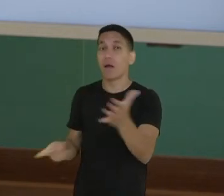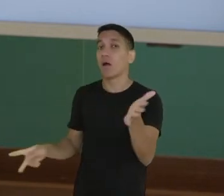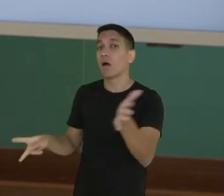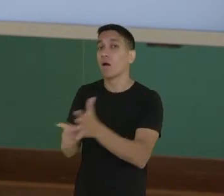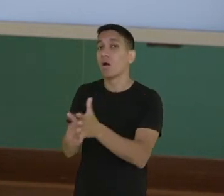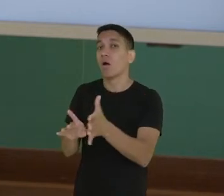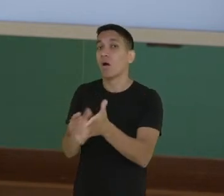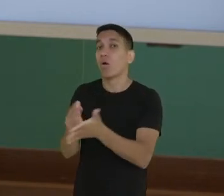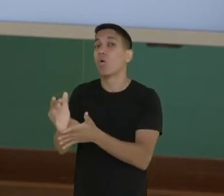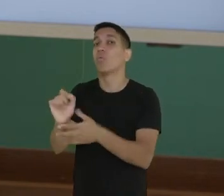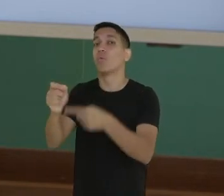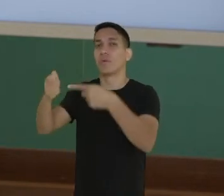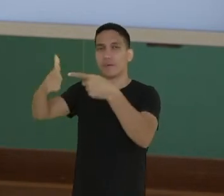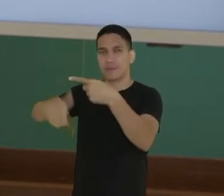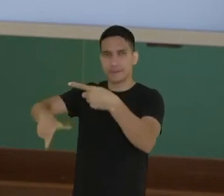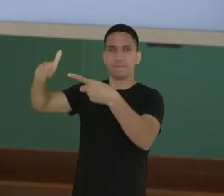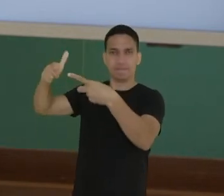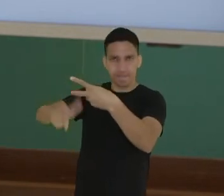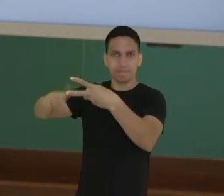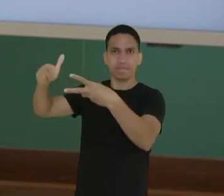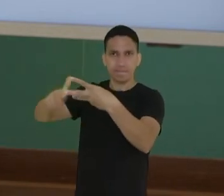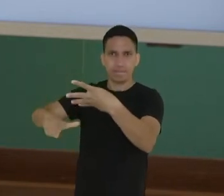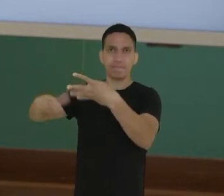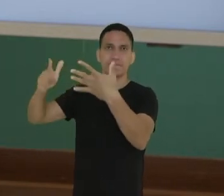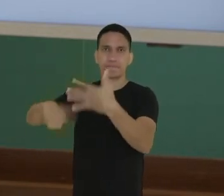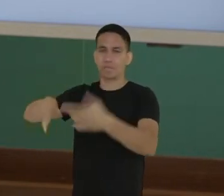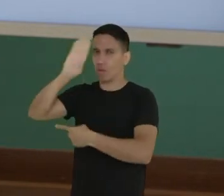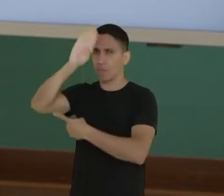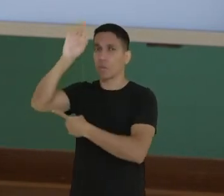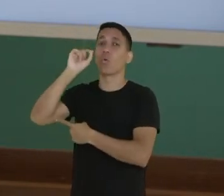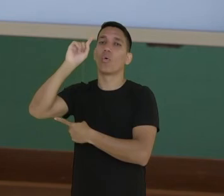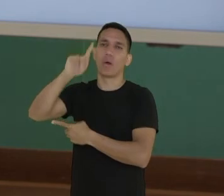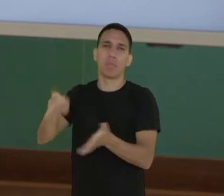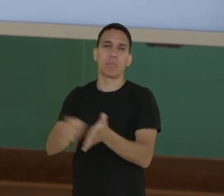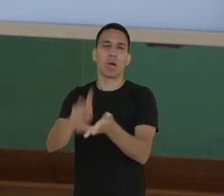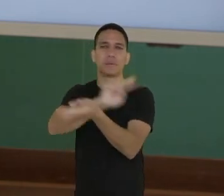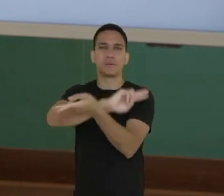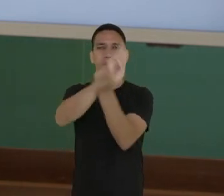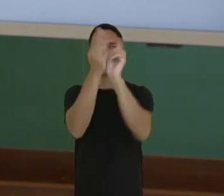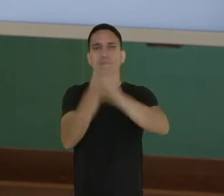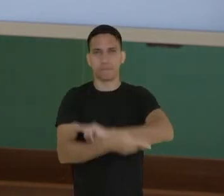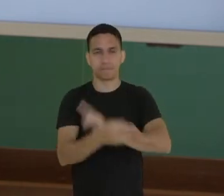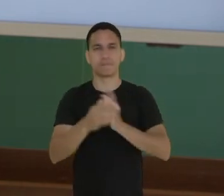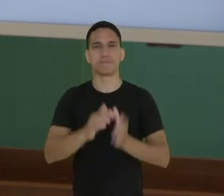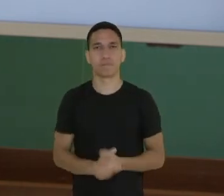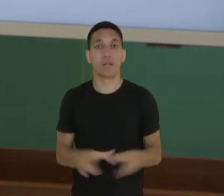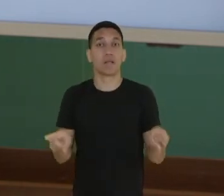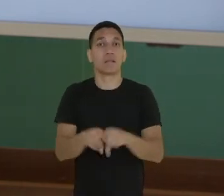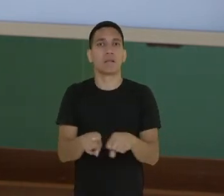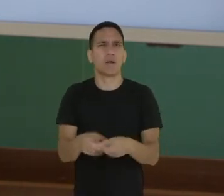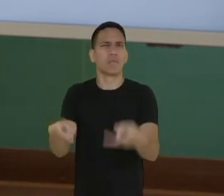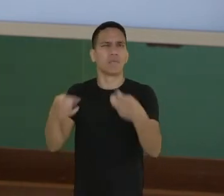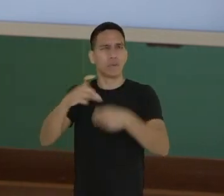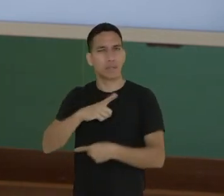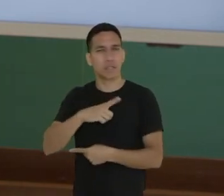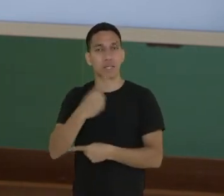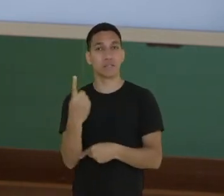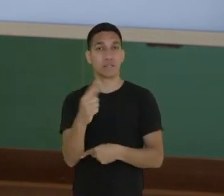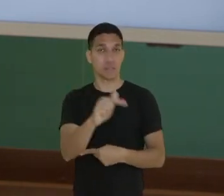origem renovável, certo? Grande estrela disso, a hidráulica. E nós temos